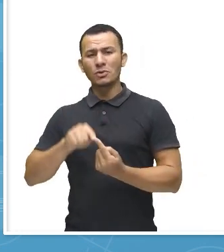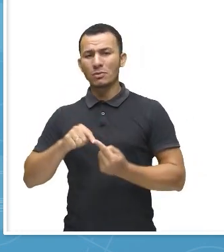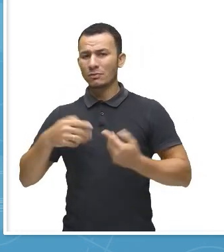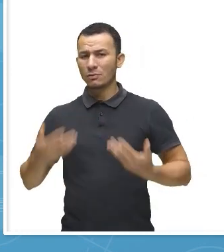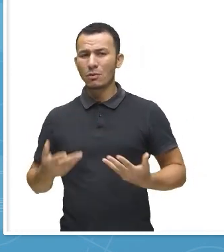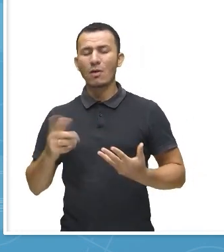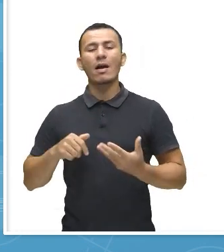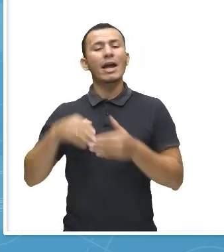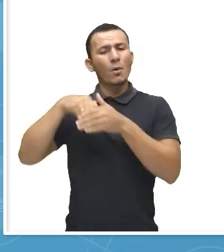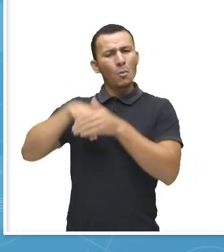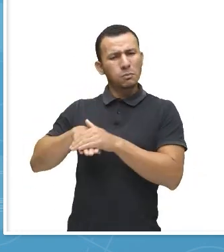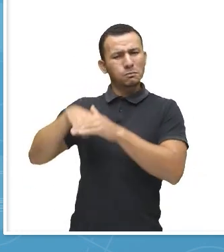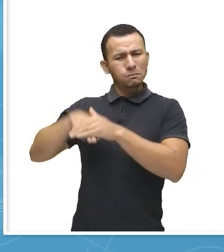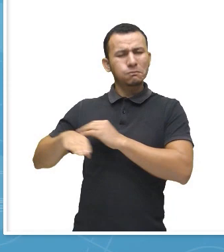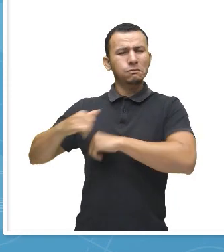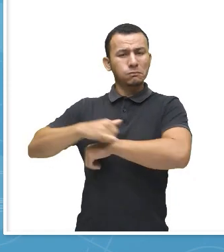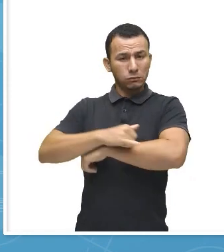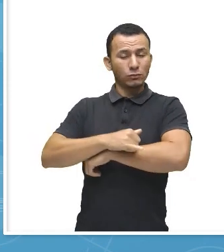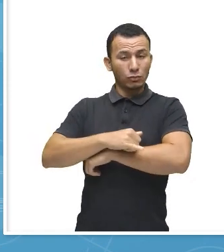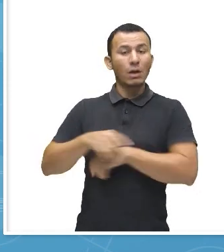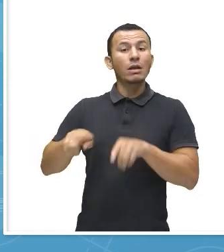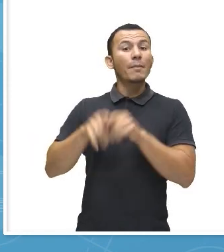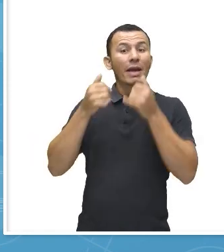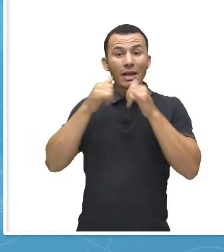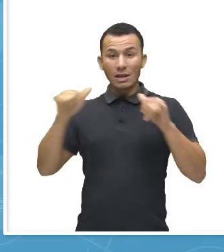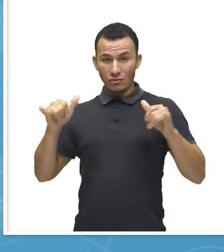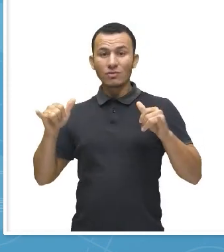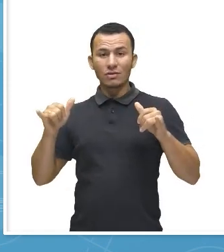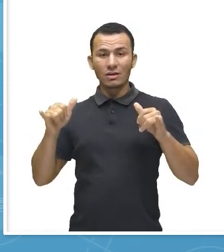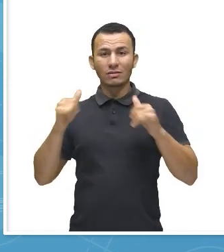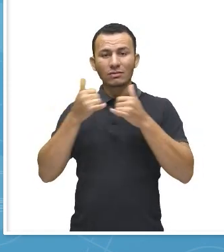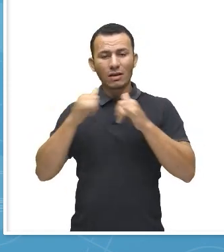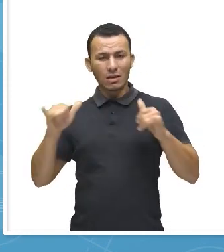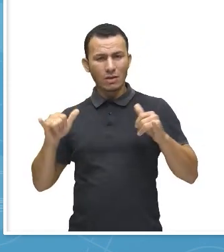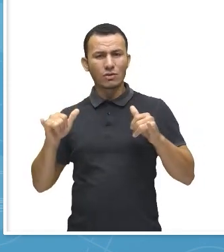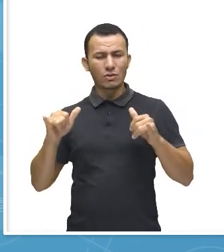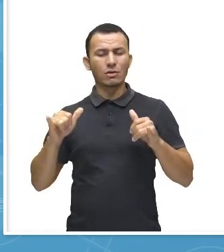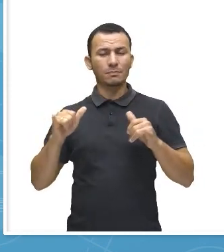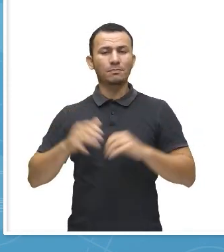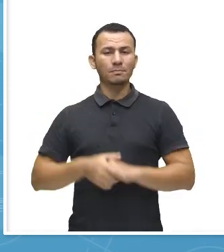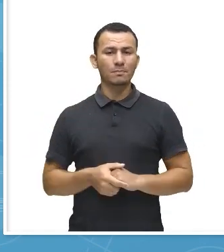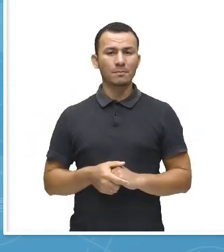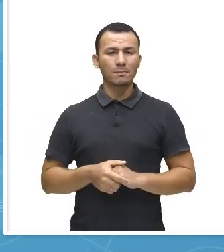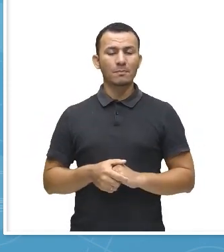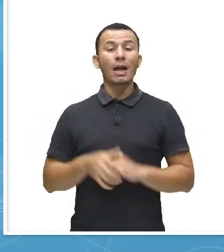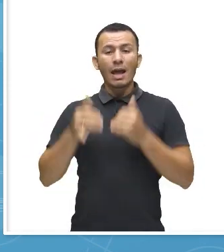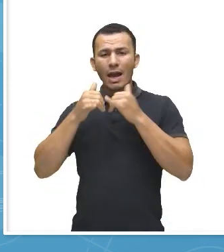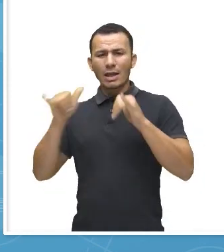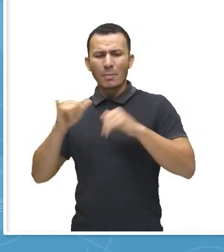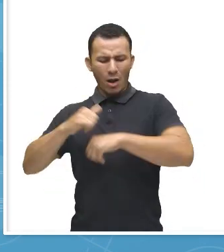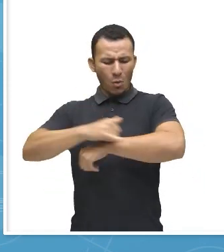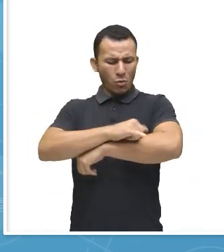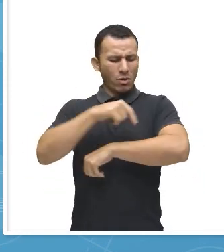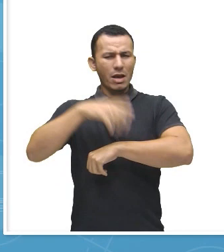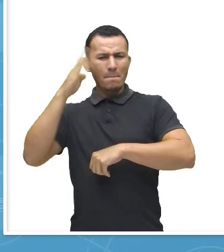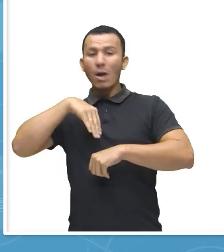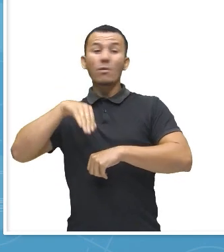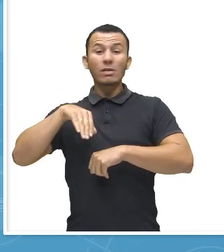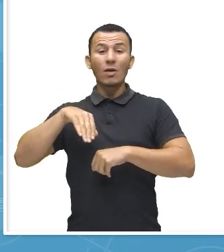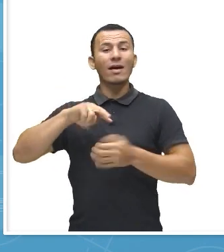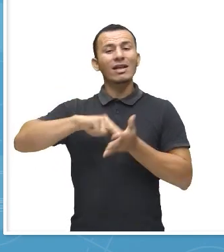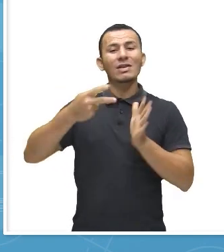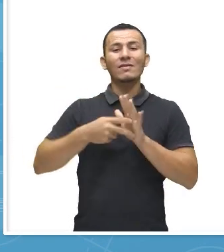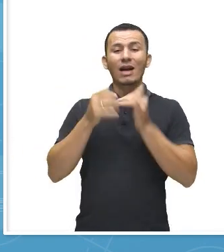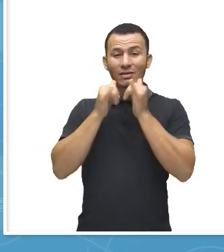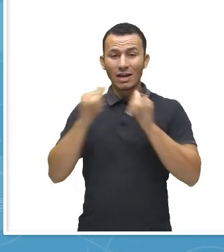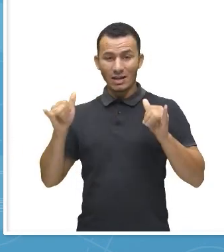é armazenar energia, olha lá, na forma de gordura. Então, se você